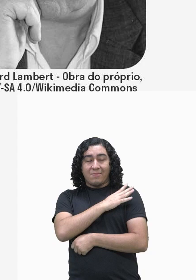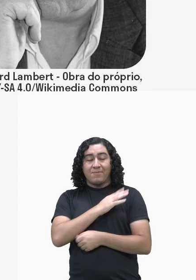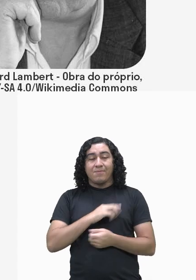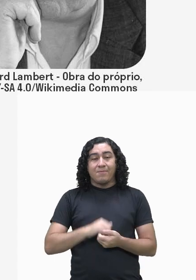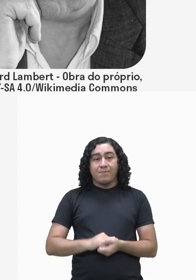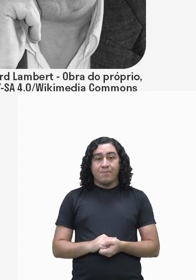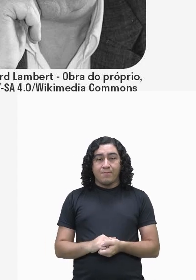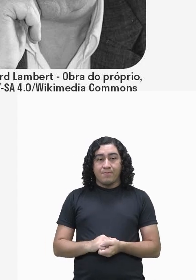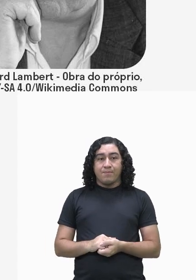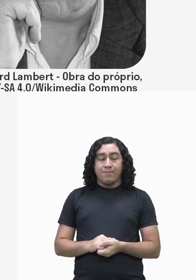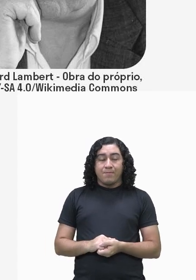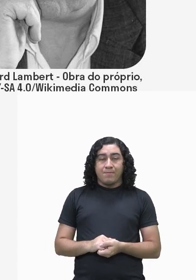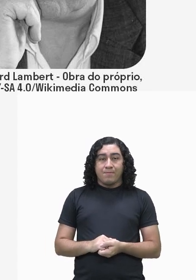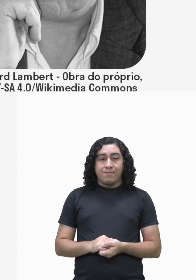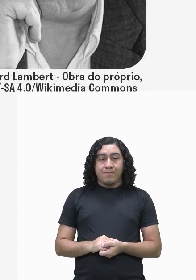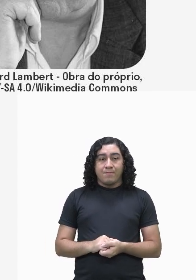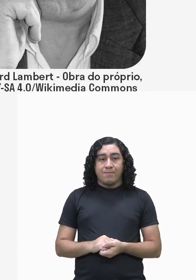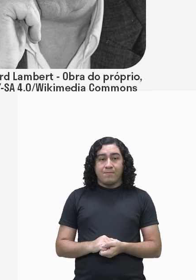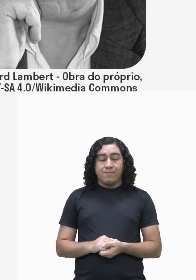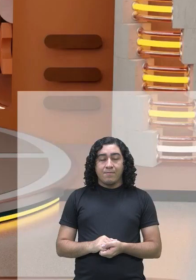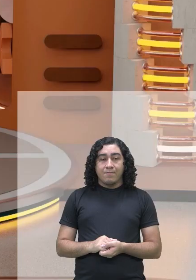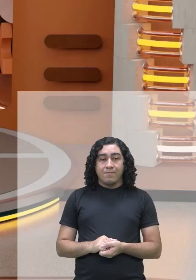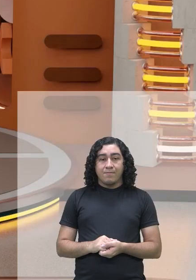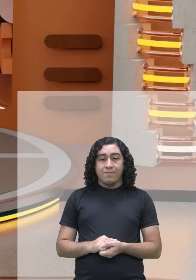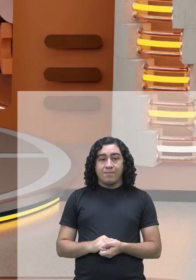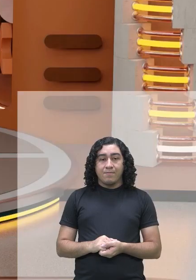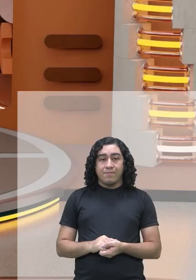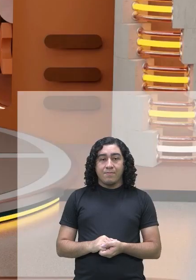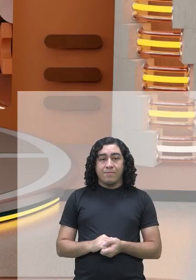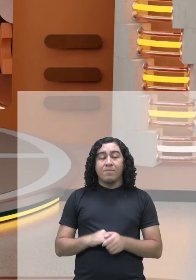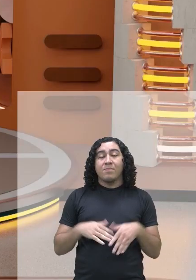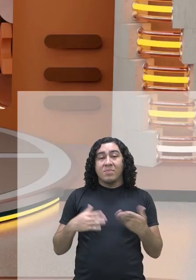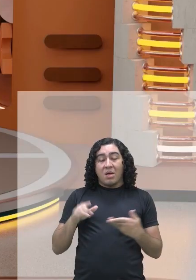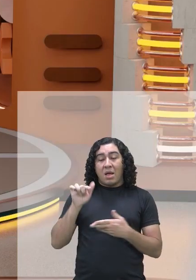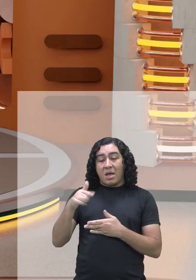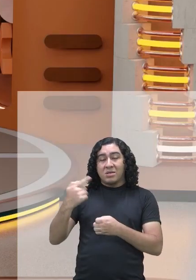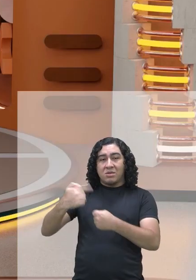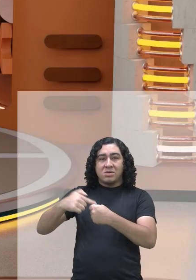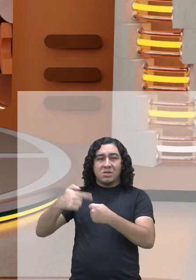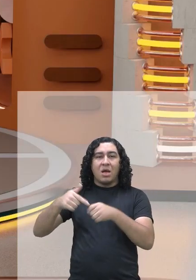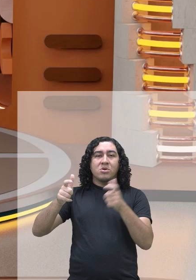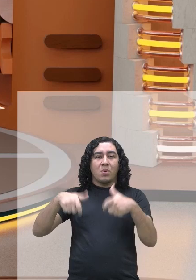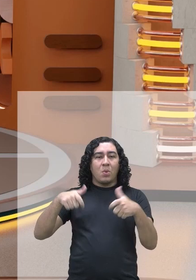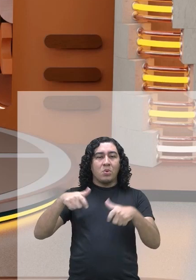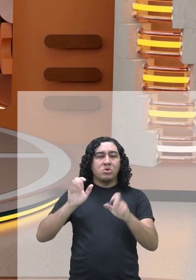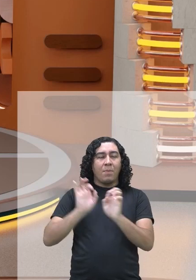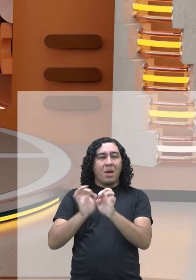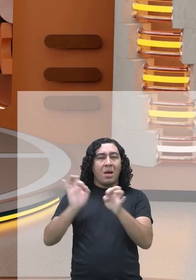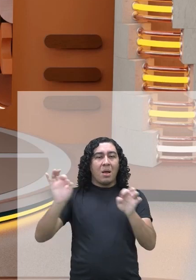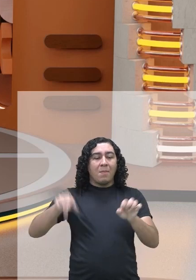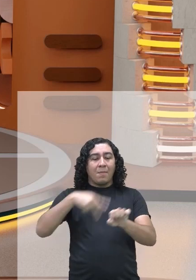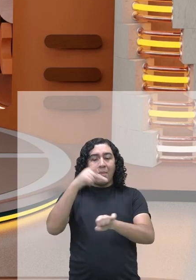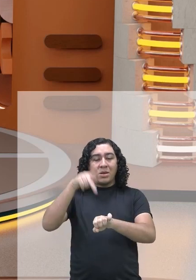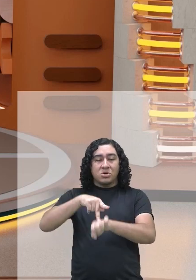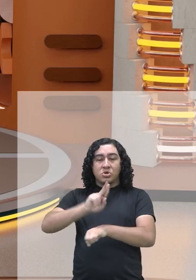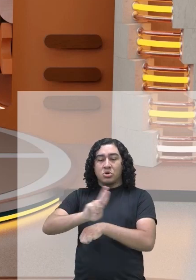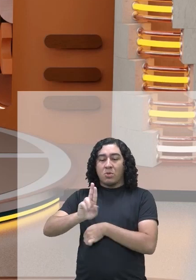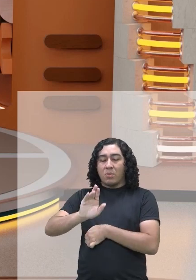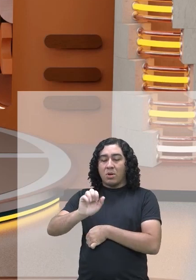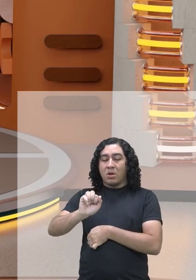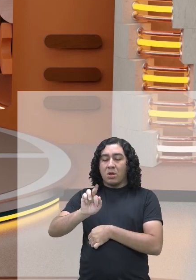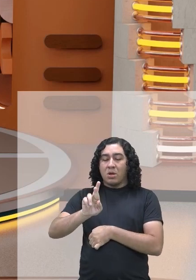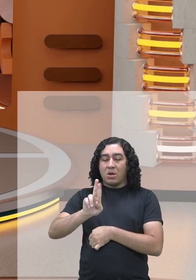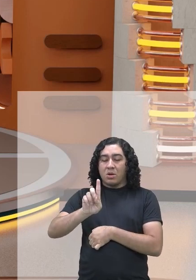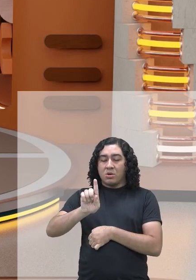de informação, Kabylia é uma cidade lá no país chamado Argélia,